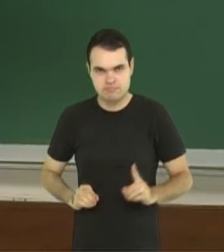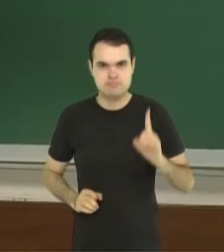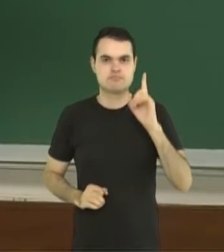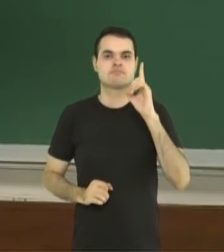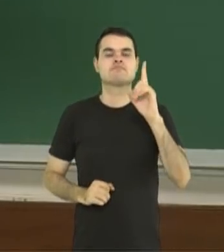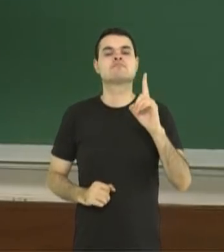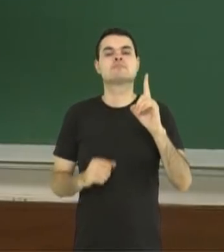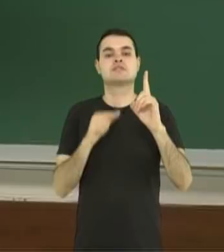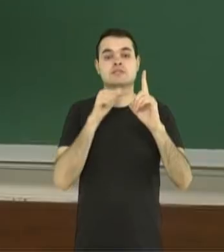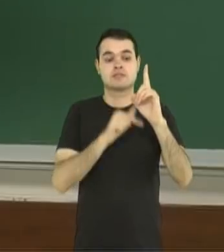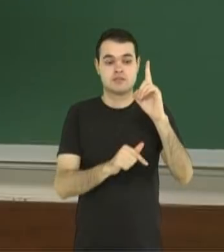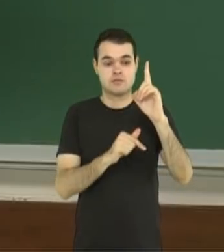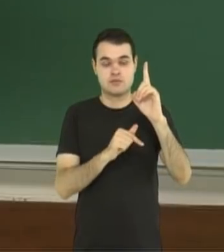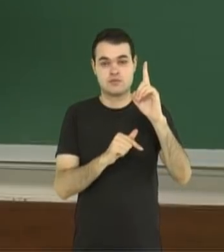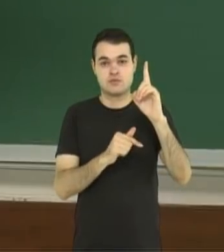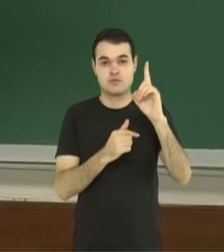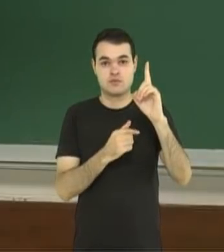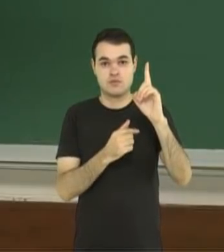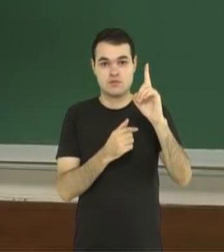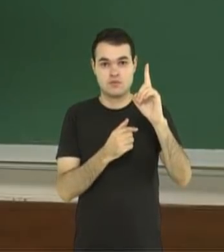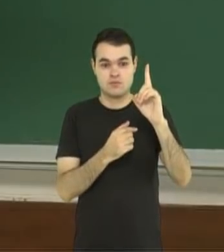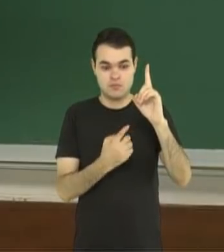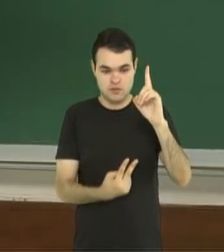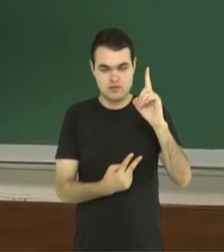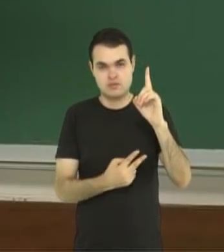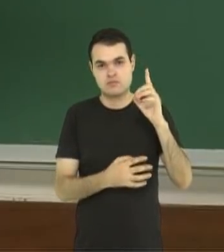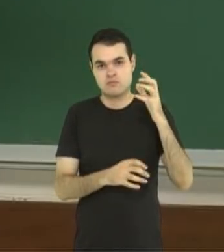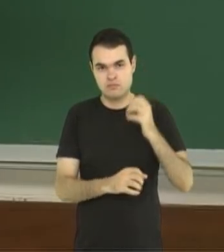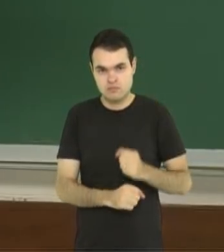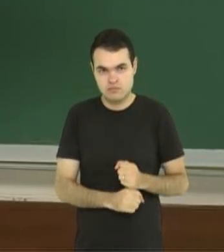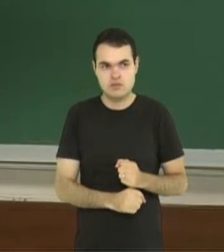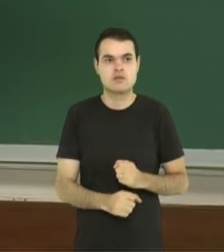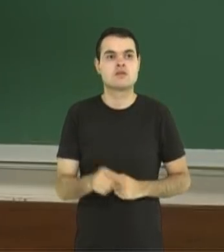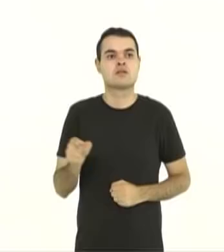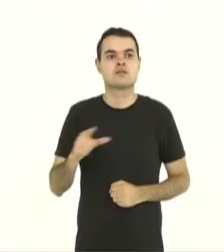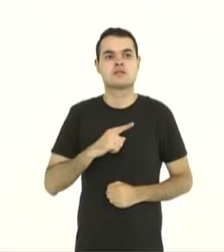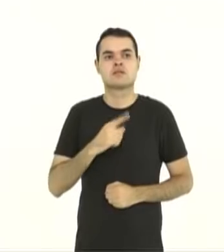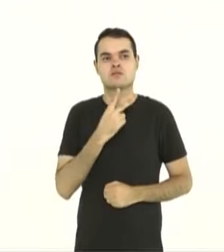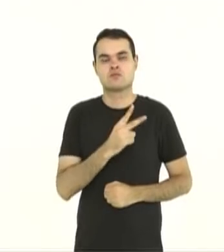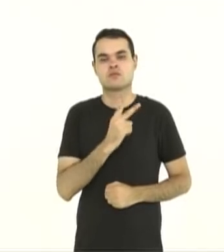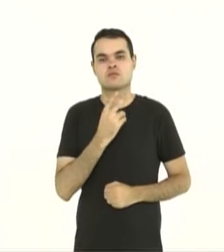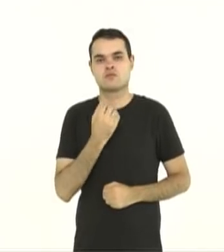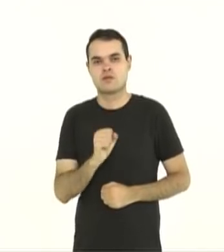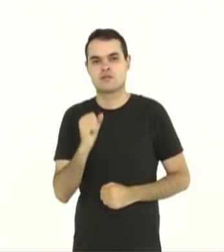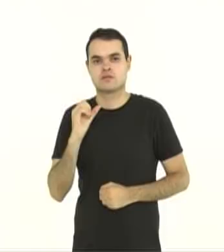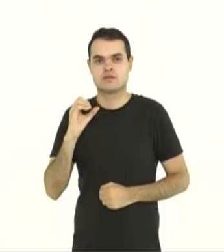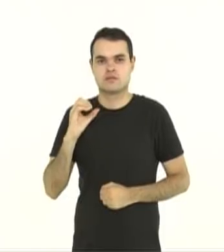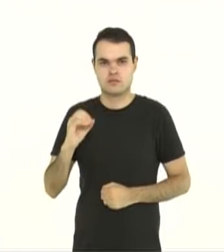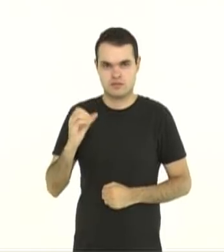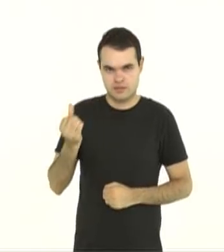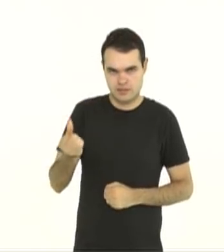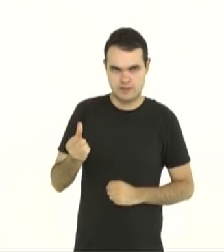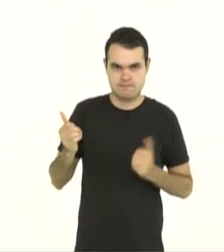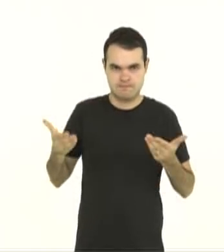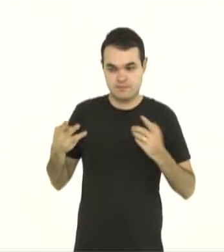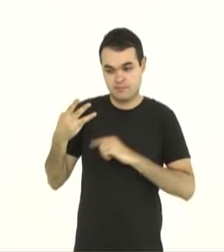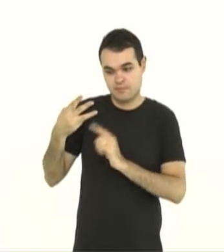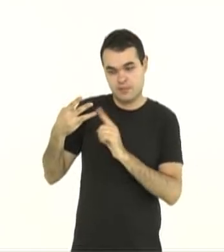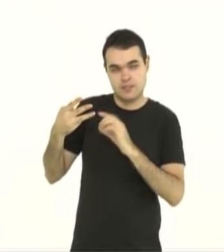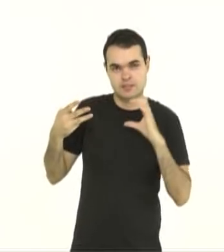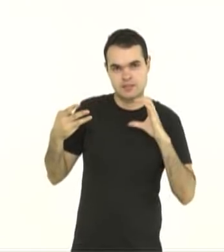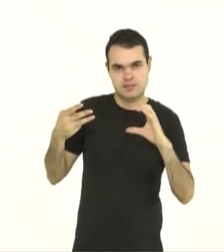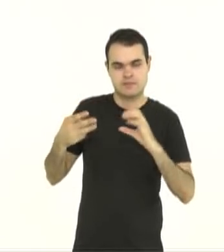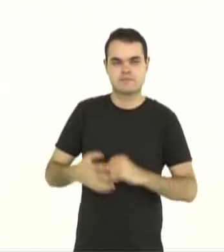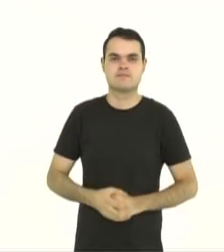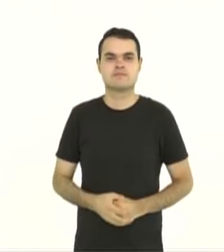ali, 7 mais 1, 8 e o 2. Então, 2.806. Beleza? Próximo aqui a letra